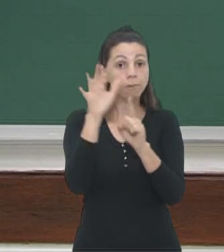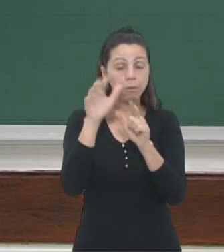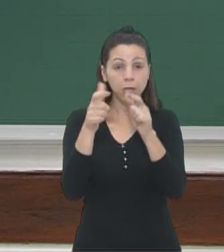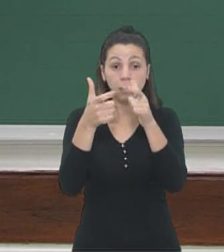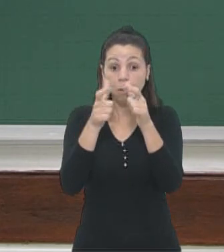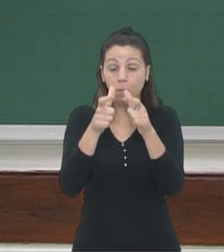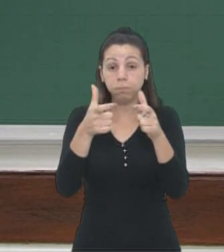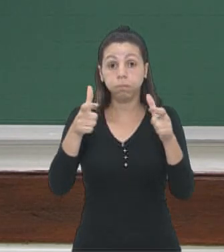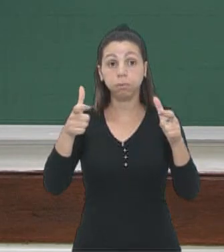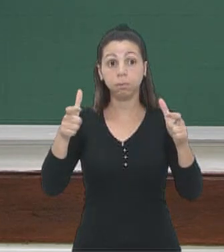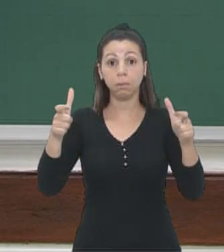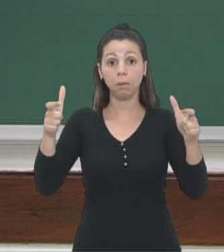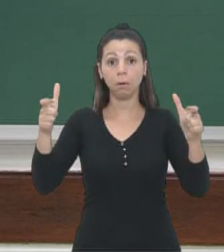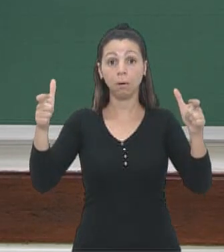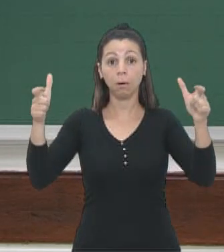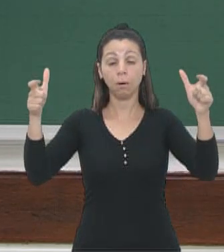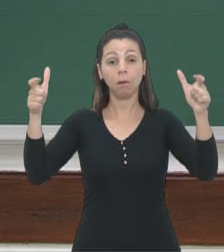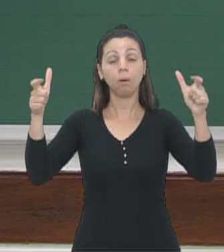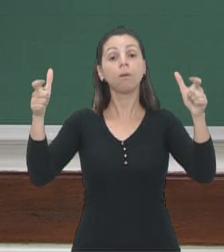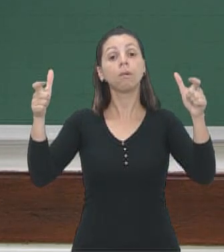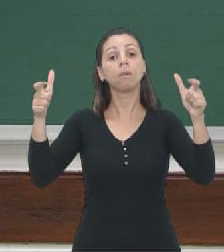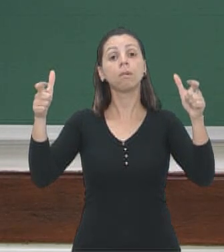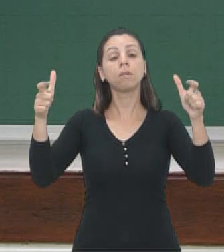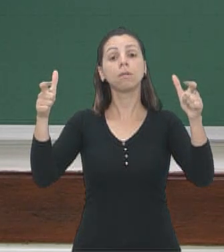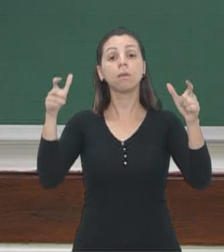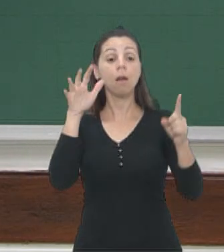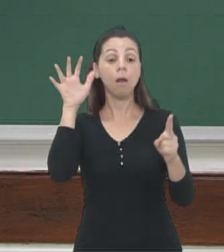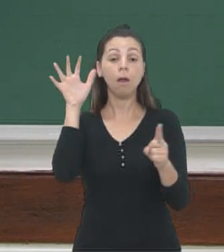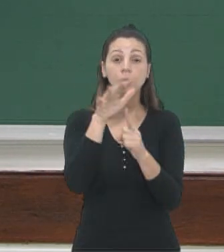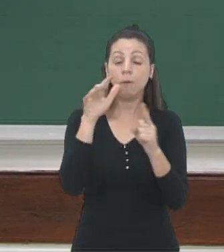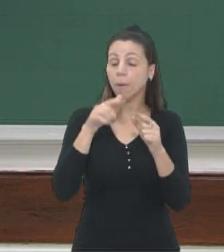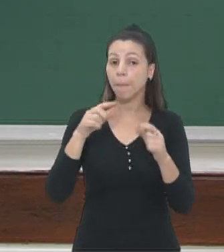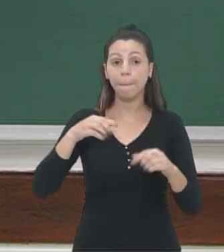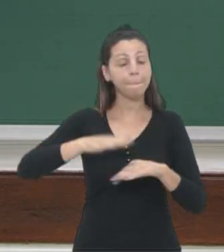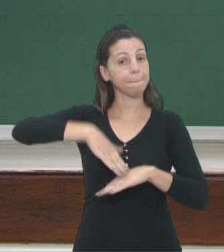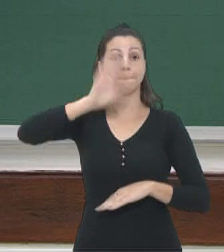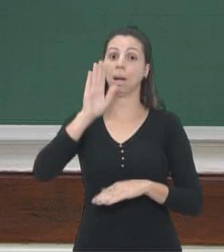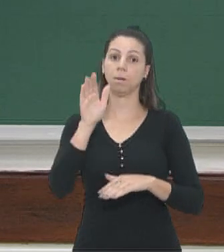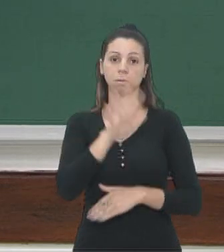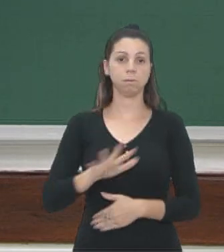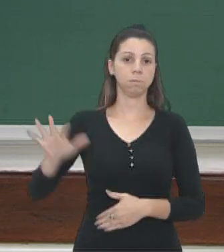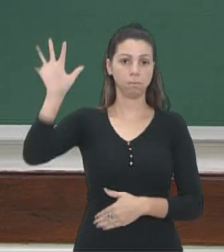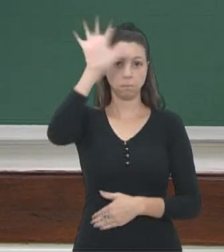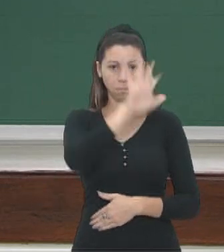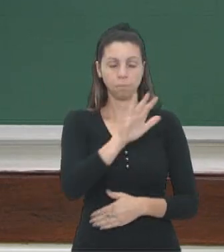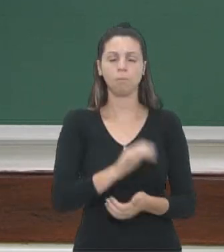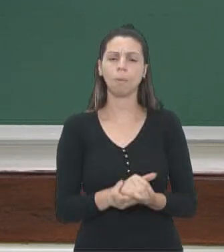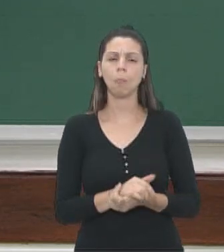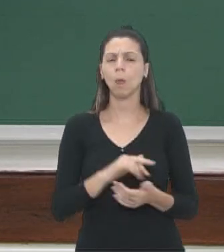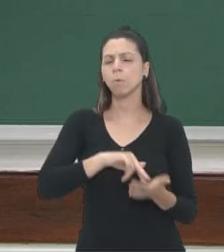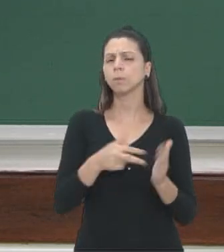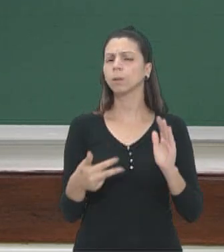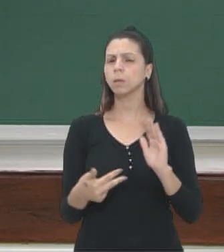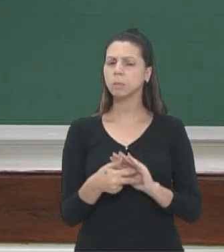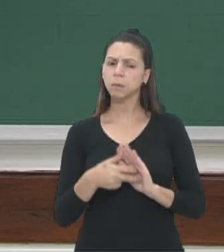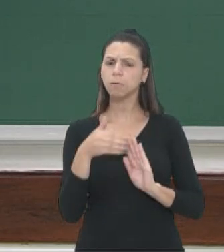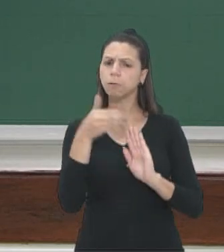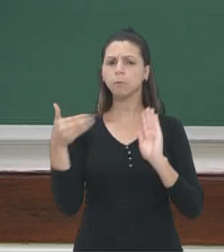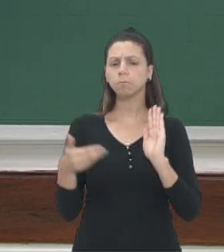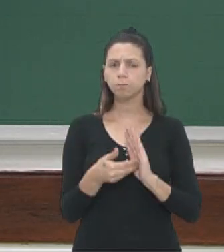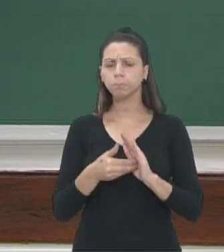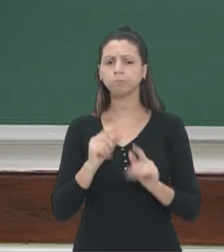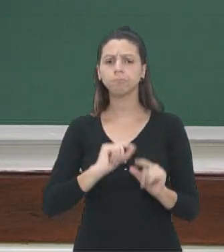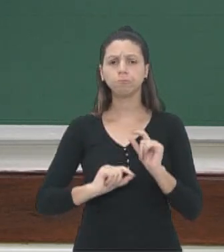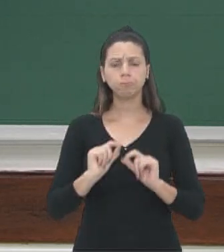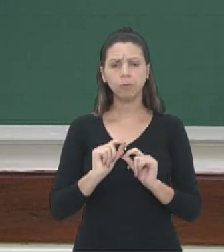escala, será o que atingir mais áreas. O que eu quero dizer com tudo isso? Se eu estou falando de uma